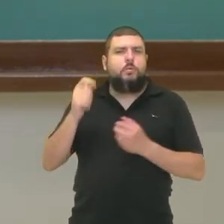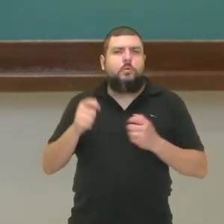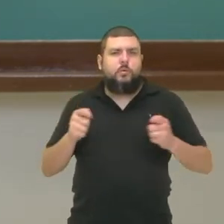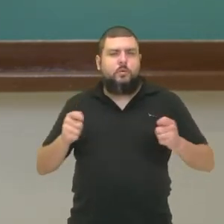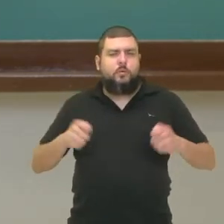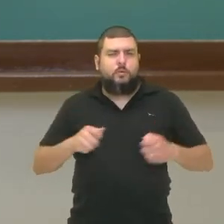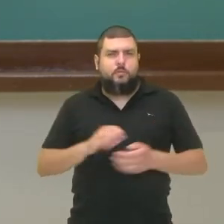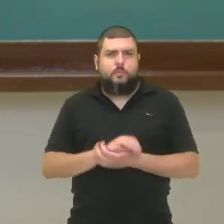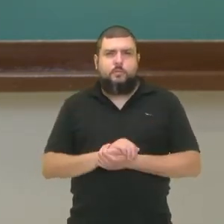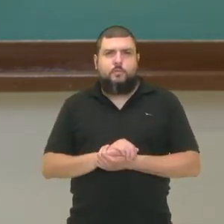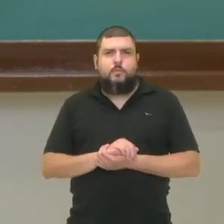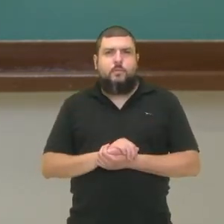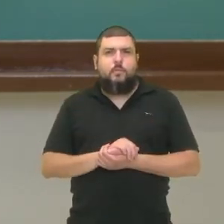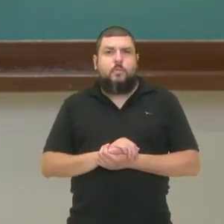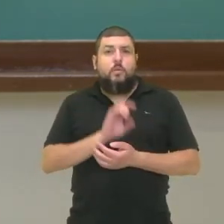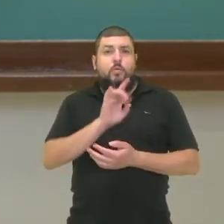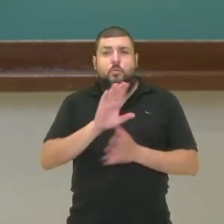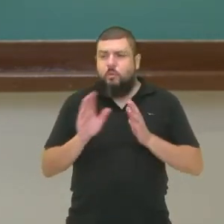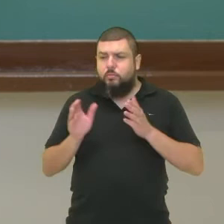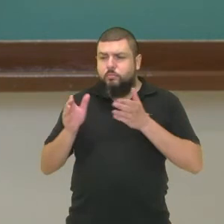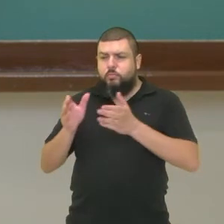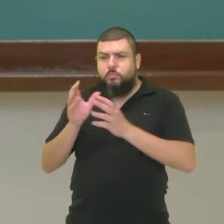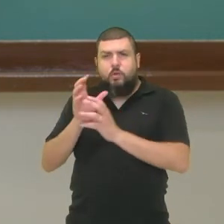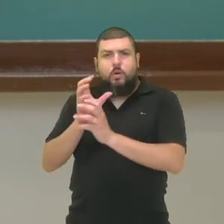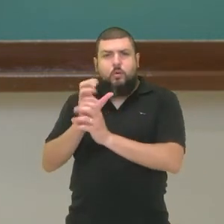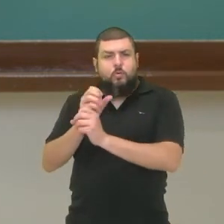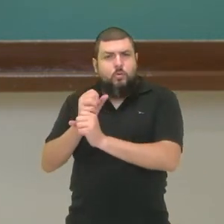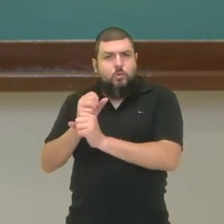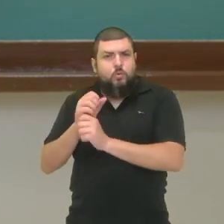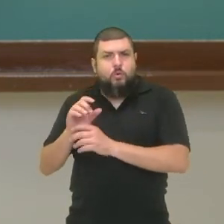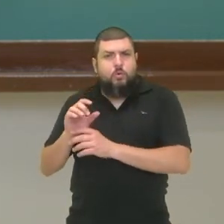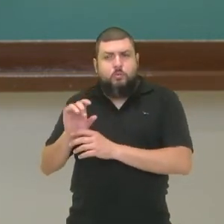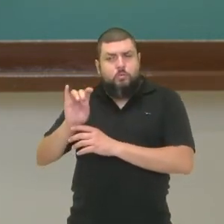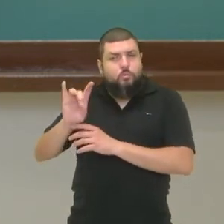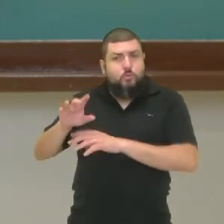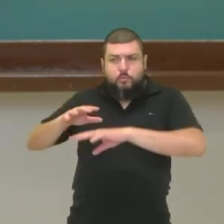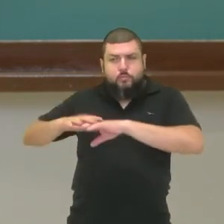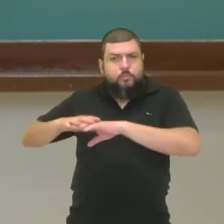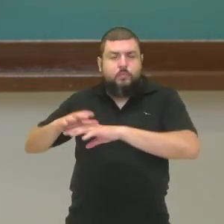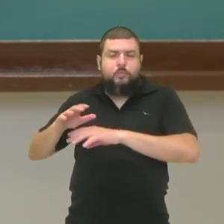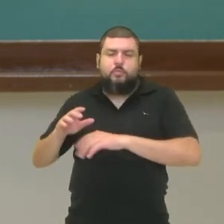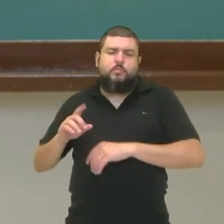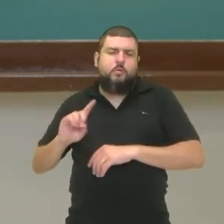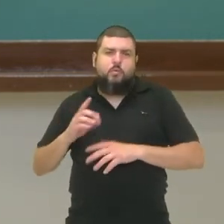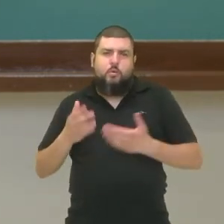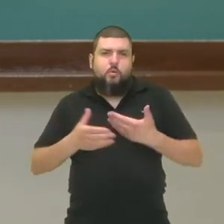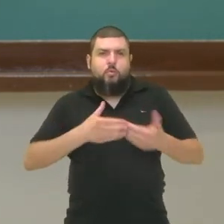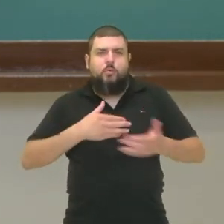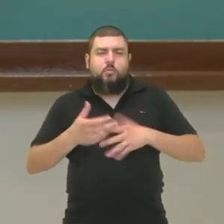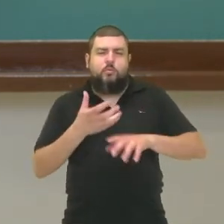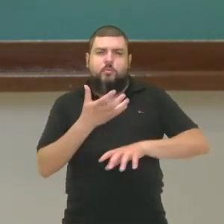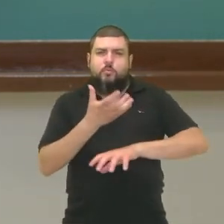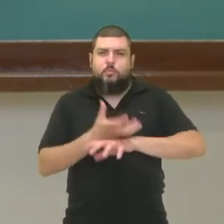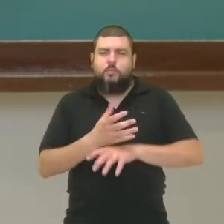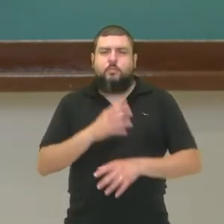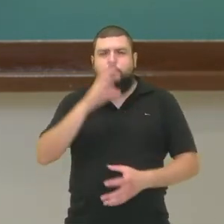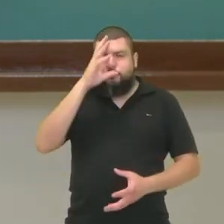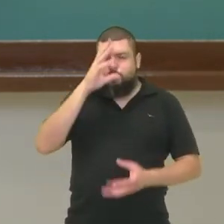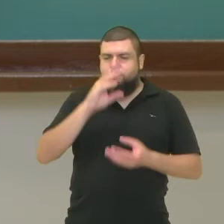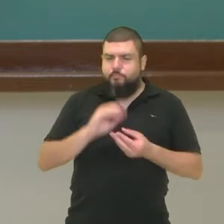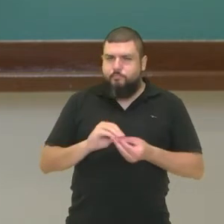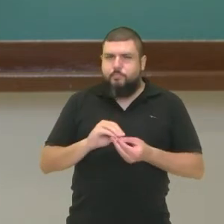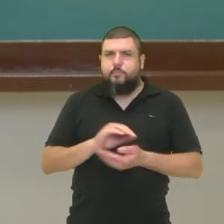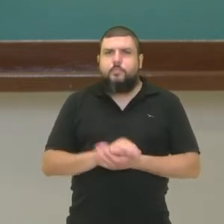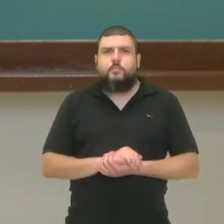Não vale apenas para matemática, isso vale para qualquer disciplina. Se a gente compreende, tudo fica muito fácil. Então vamos verificar